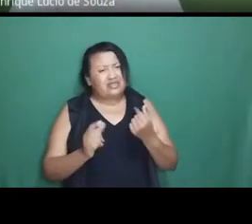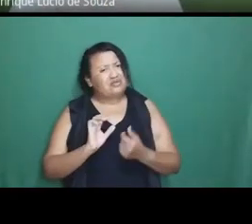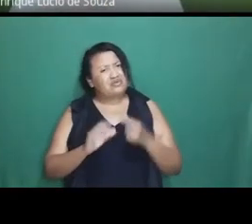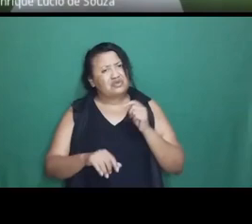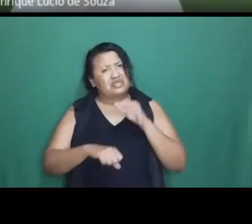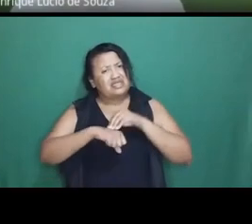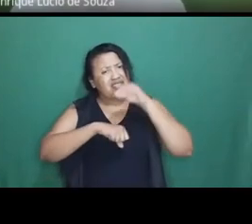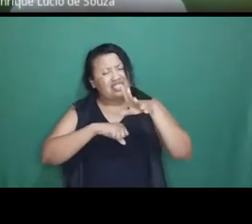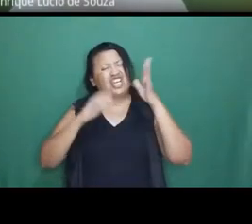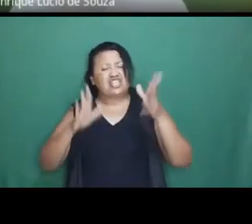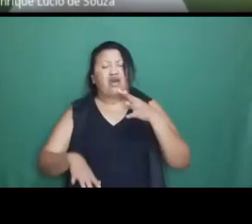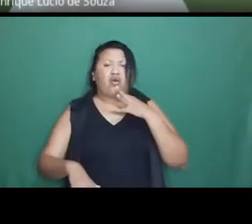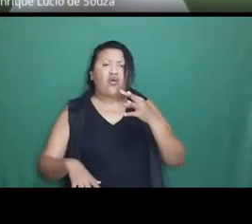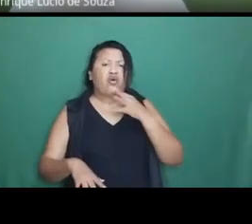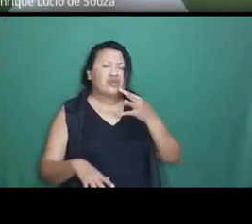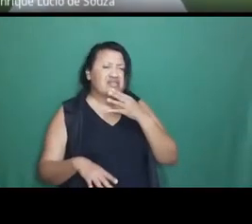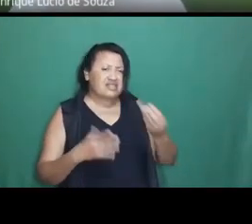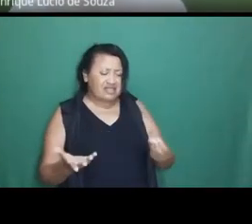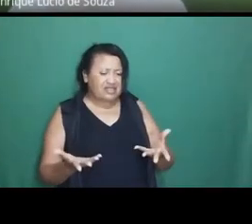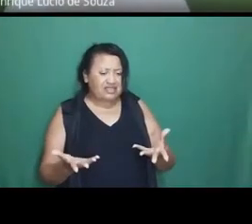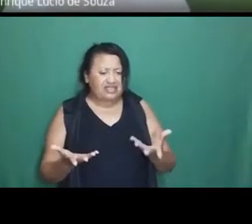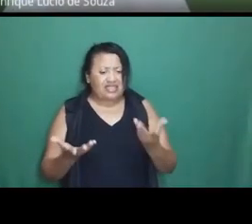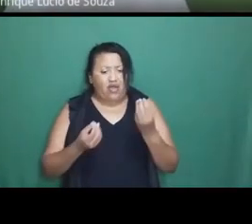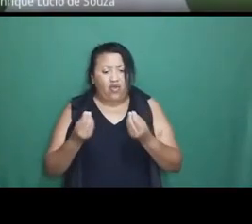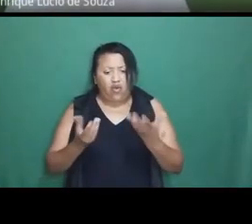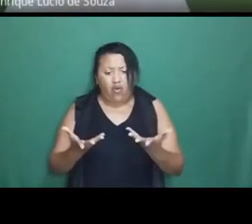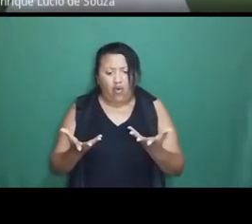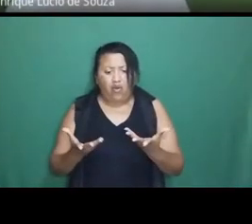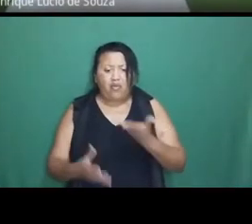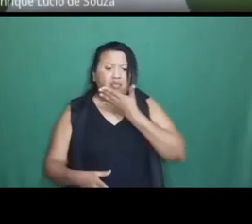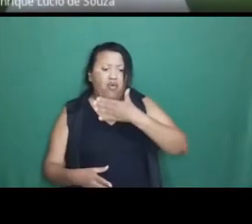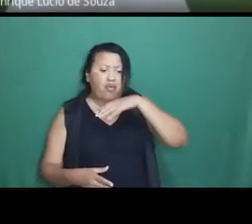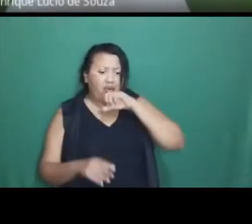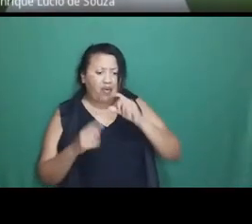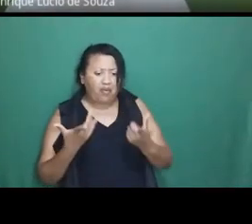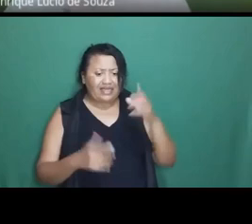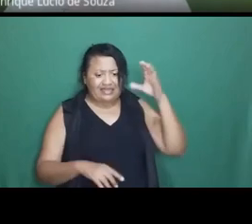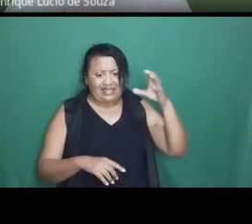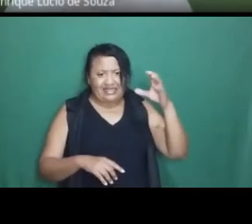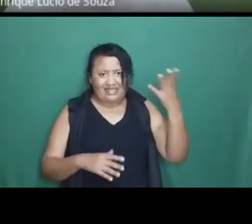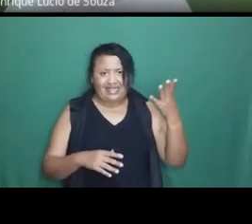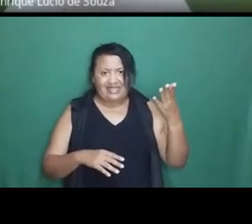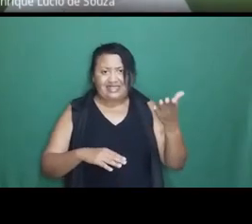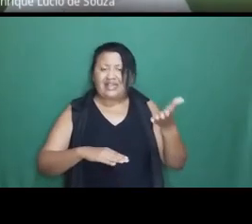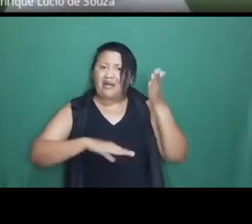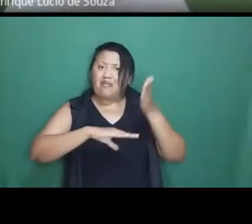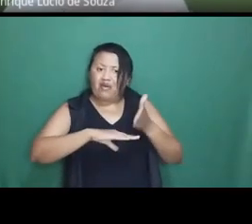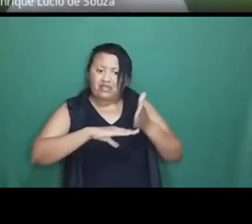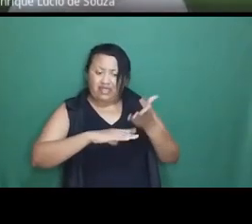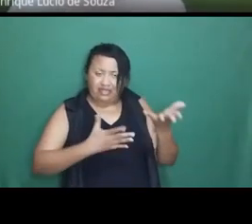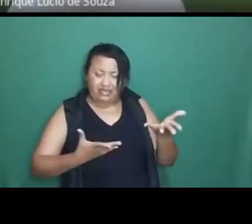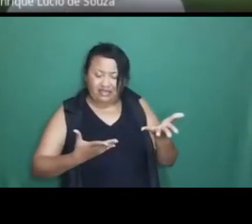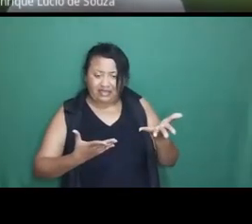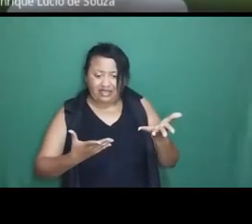você Já conhecendo o rei da descarte né O pai da ciência moderna Ou você já sabe que